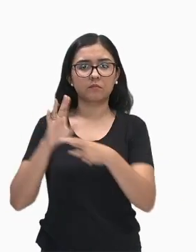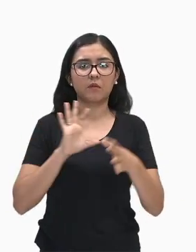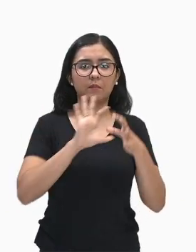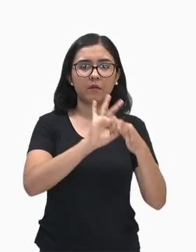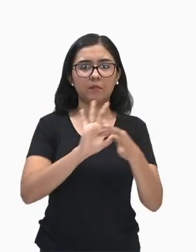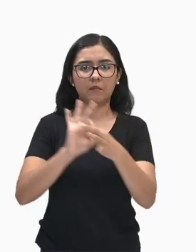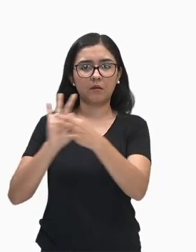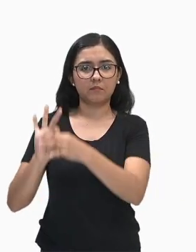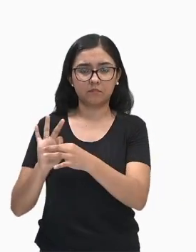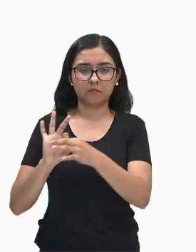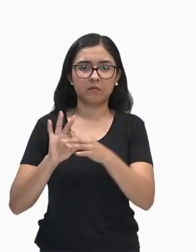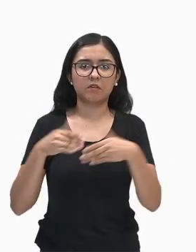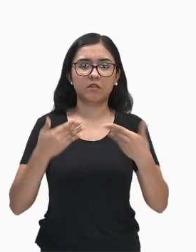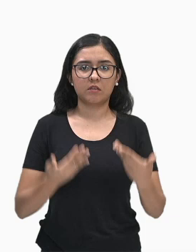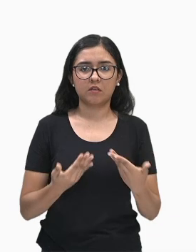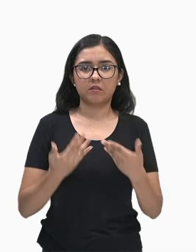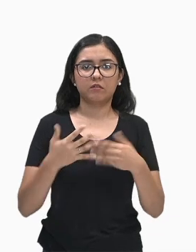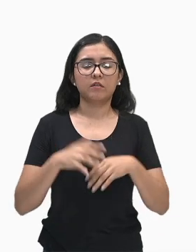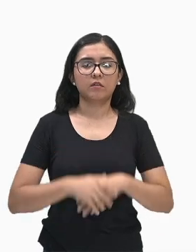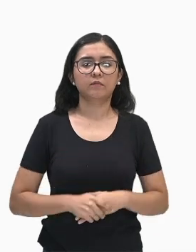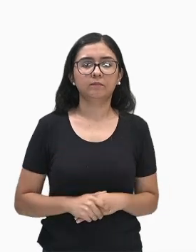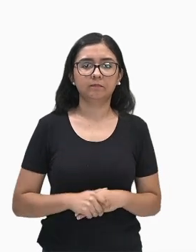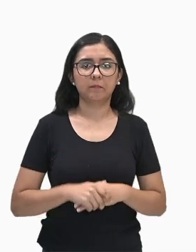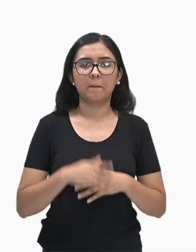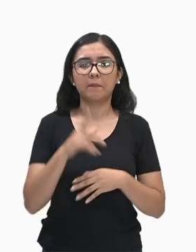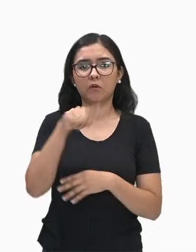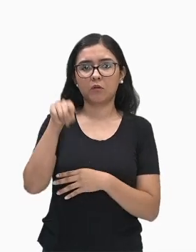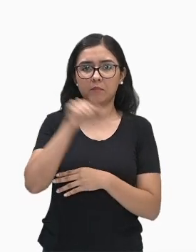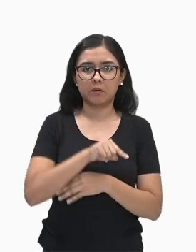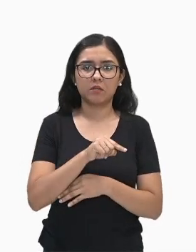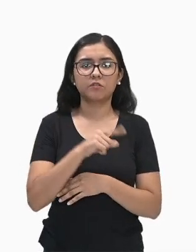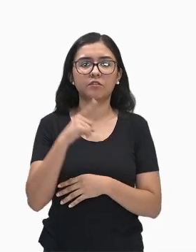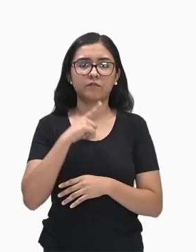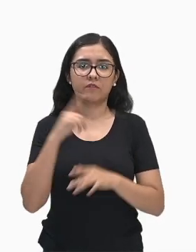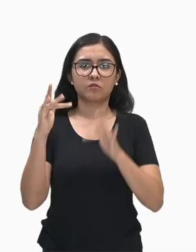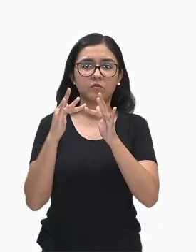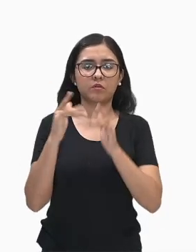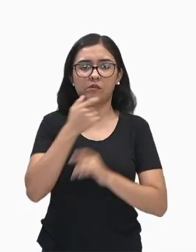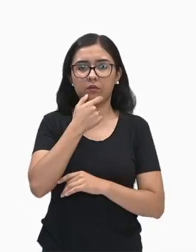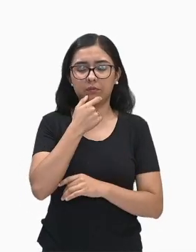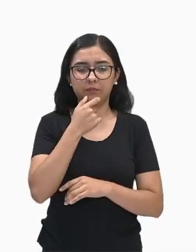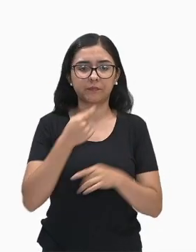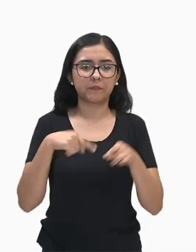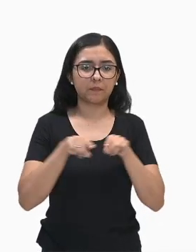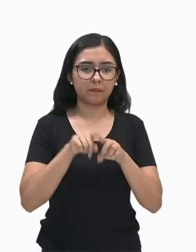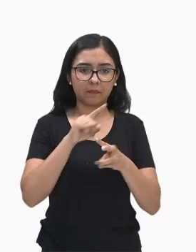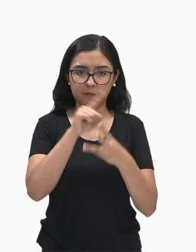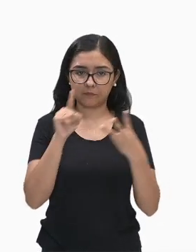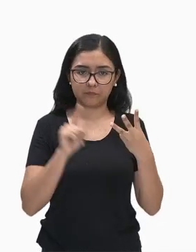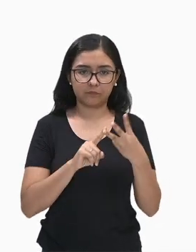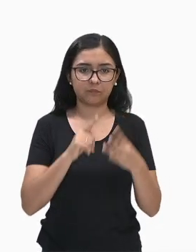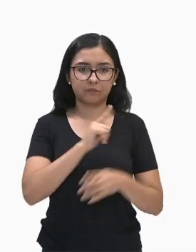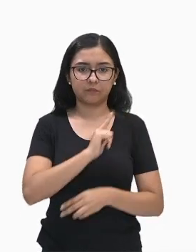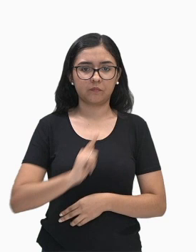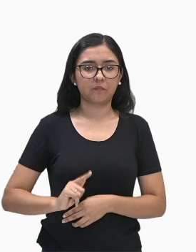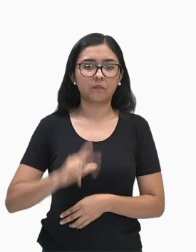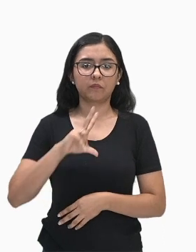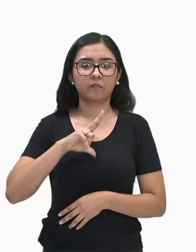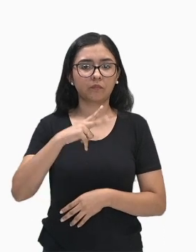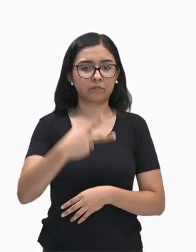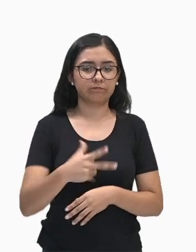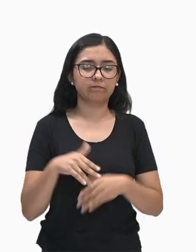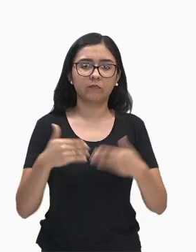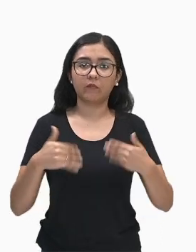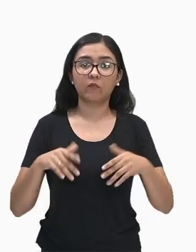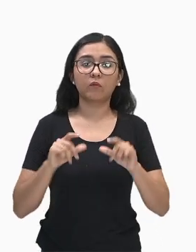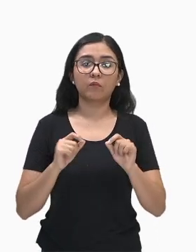a cortar relações com a Inglaterra. Terceiro ponto. O governo português ficou numa encruzilhada, pois